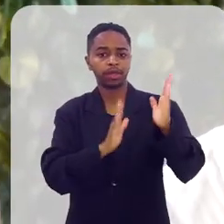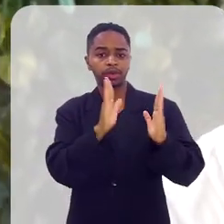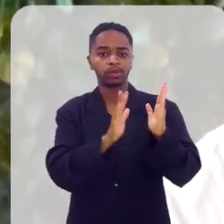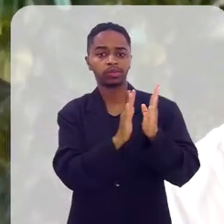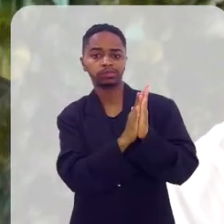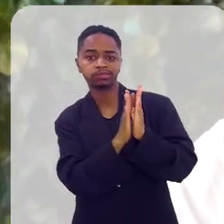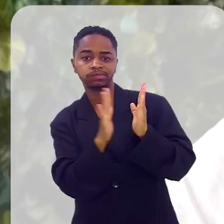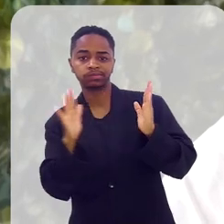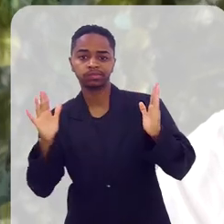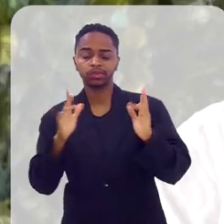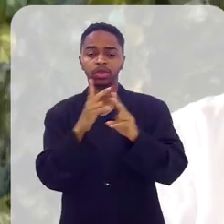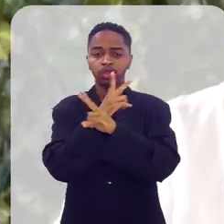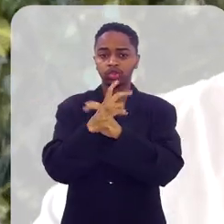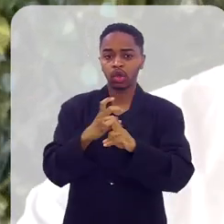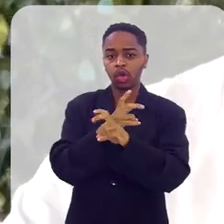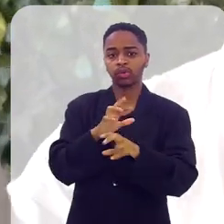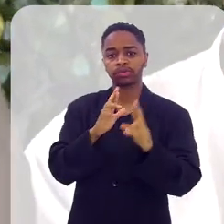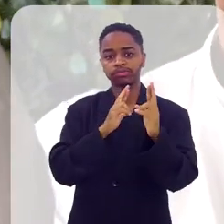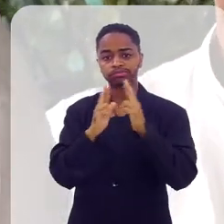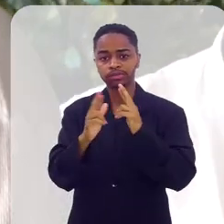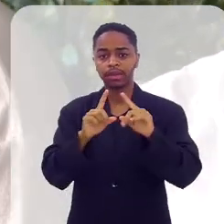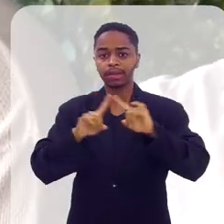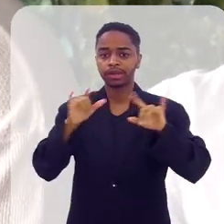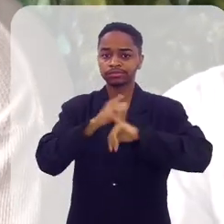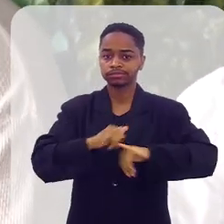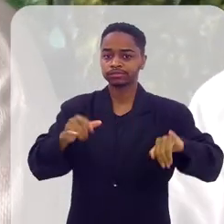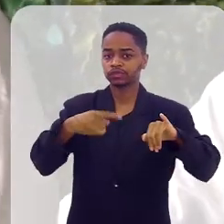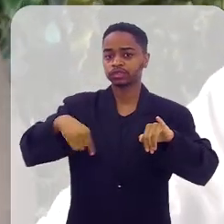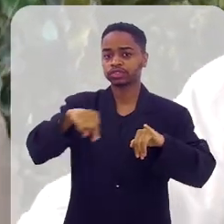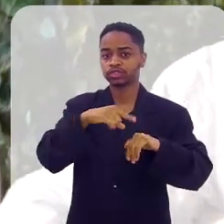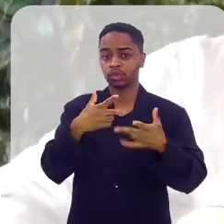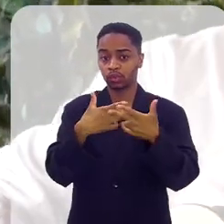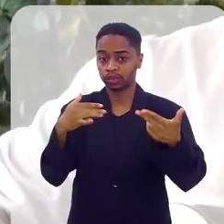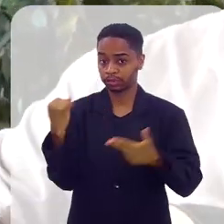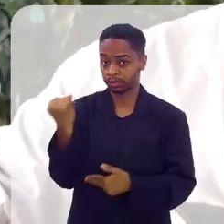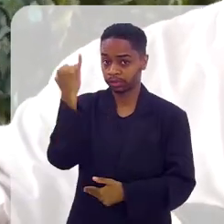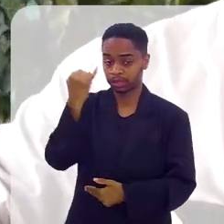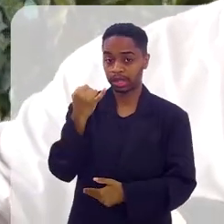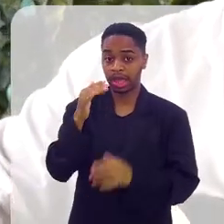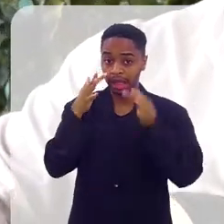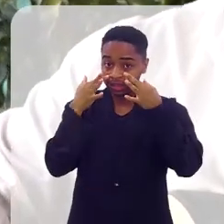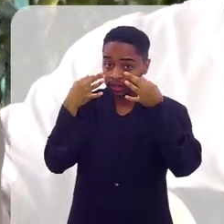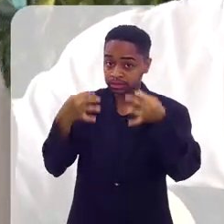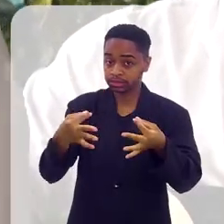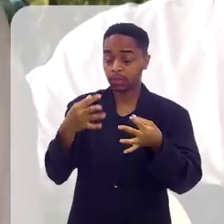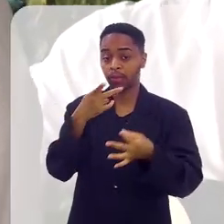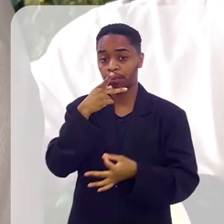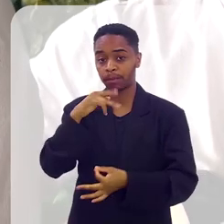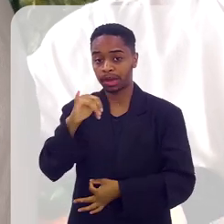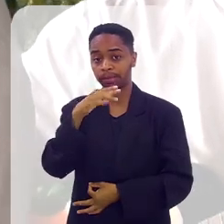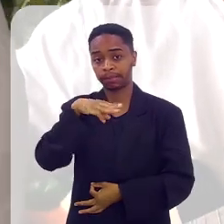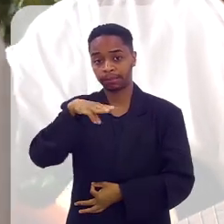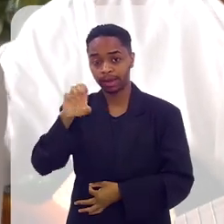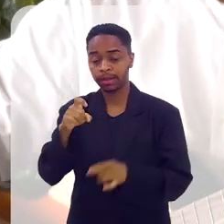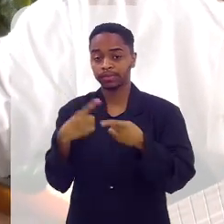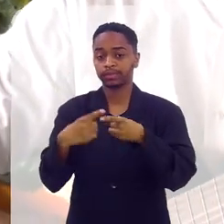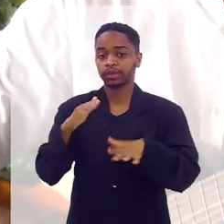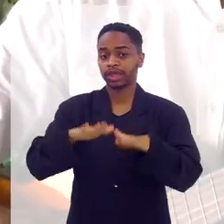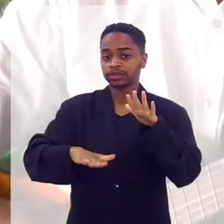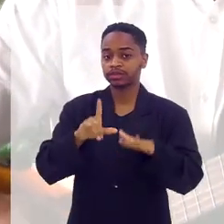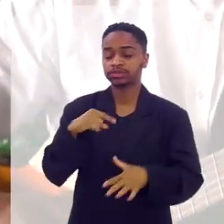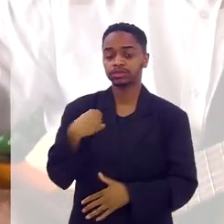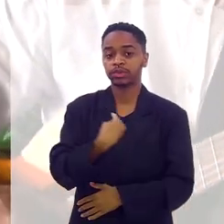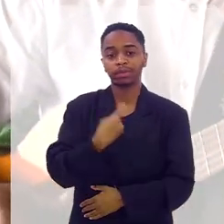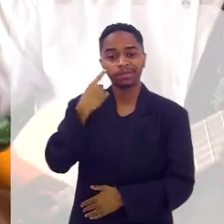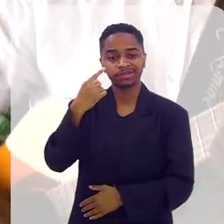ruim e perverso. Eu quero te dizer uma coisa muito importante. Ouça o seu pai e sua mãe. Às vezes